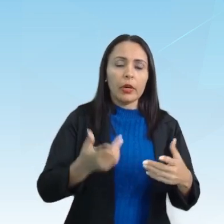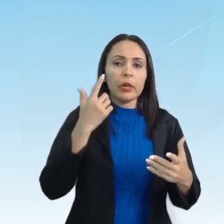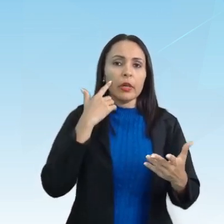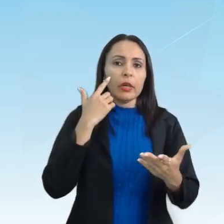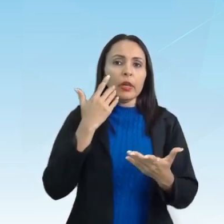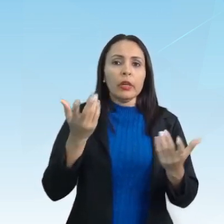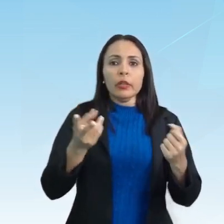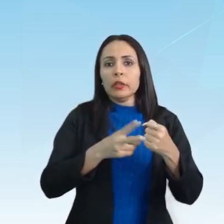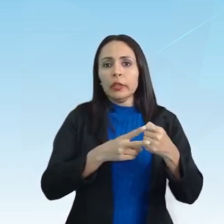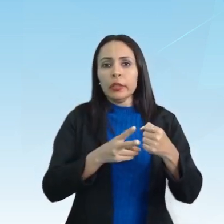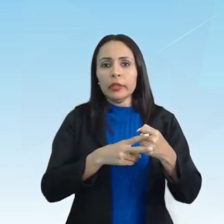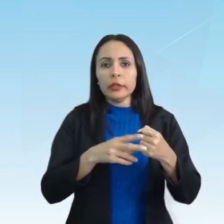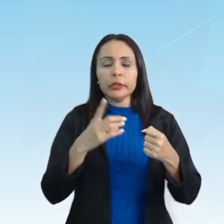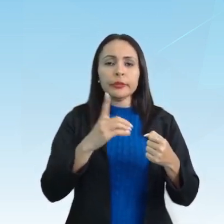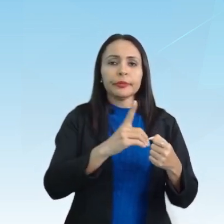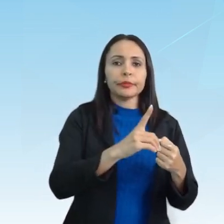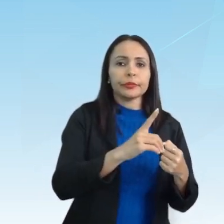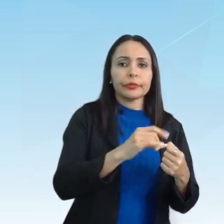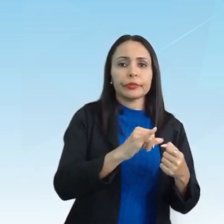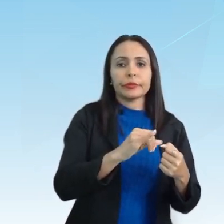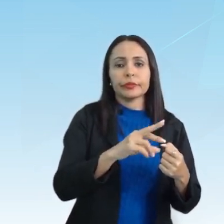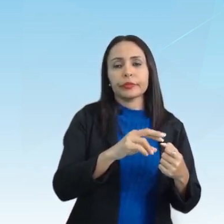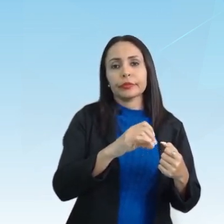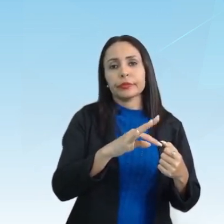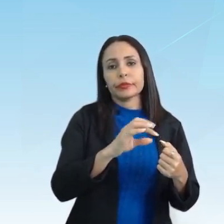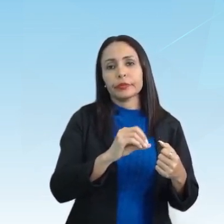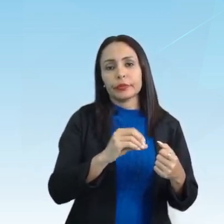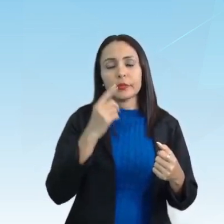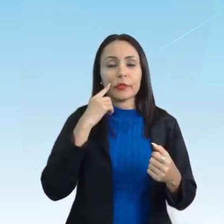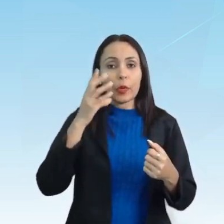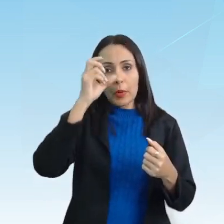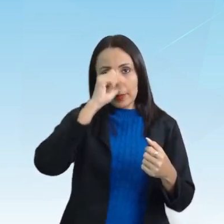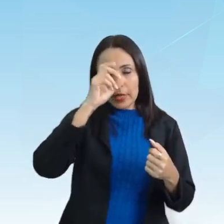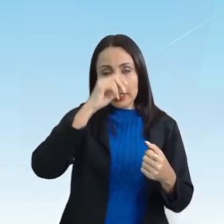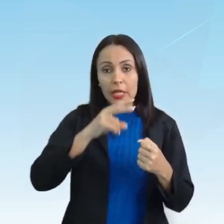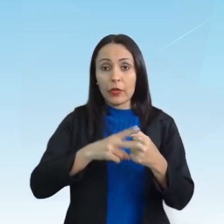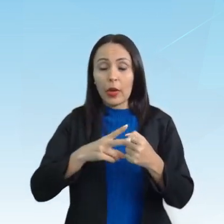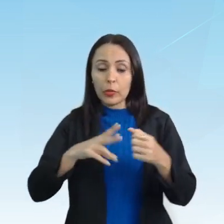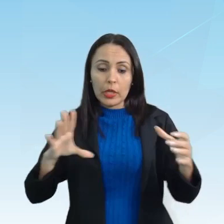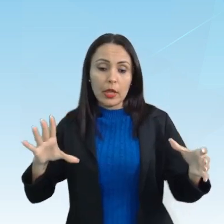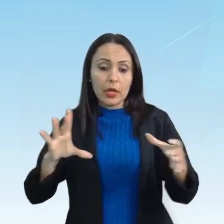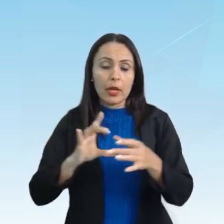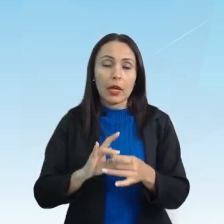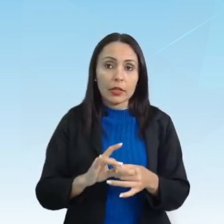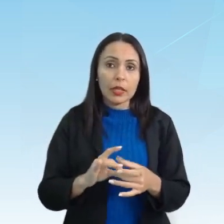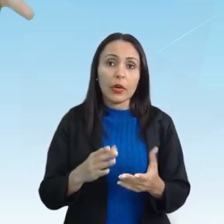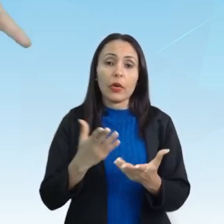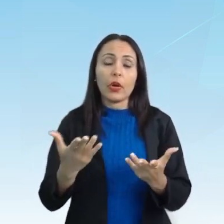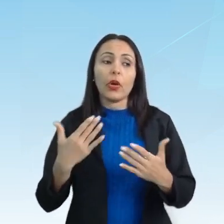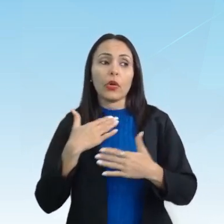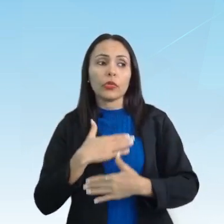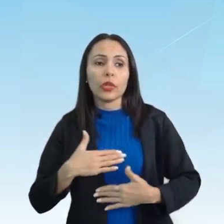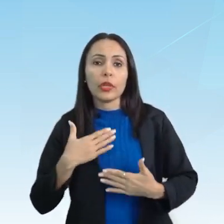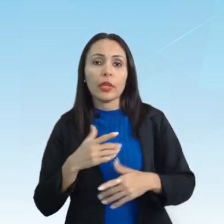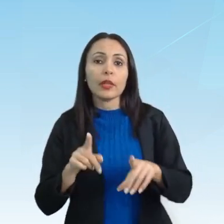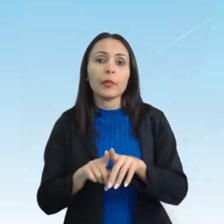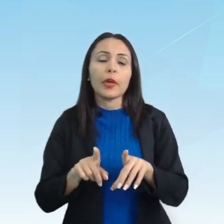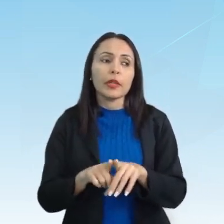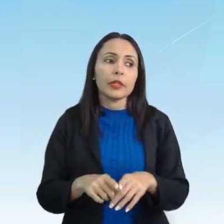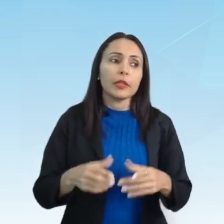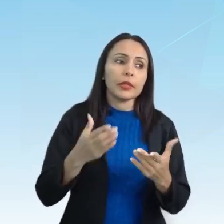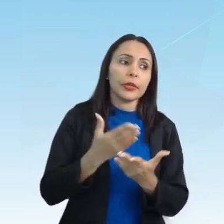transitividade do verbo, pode ser direto, indireto. Também vamos aprender os verbos de ligação. Gostaria que